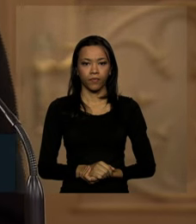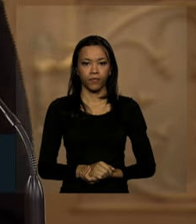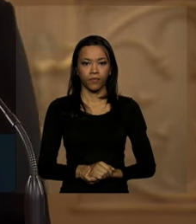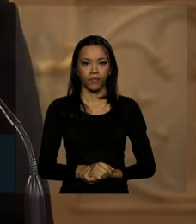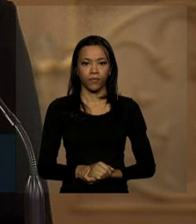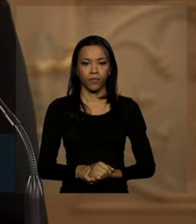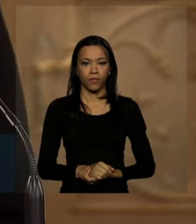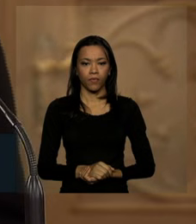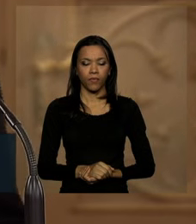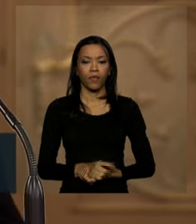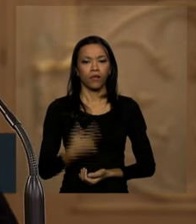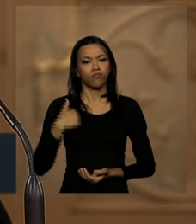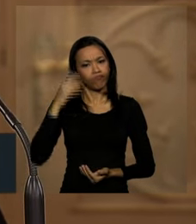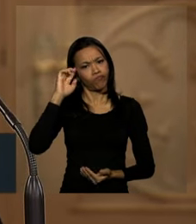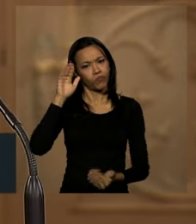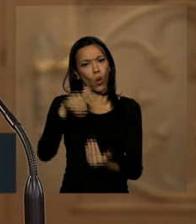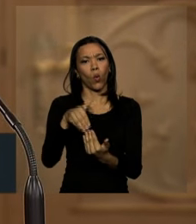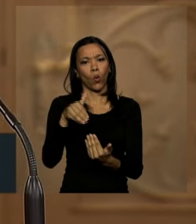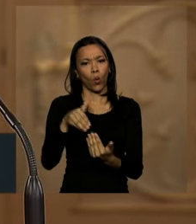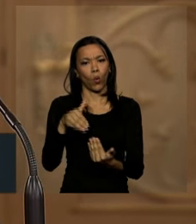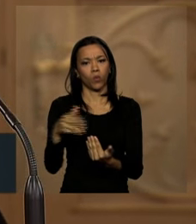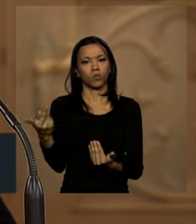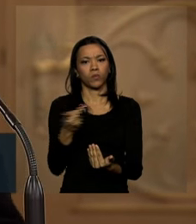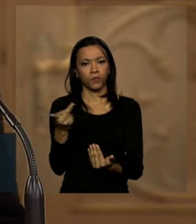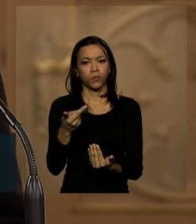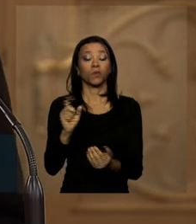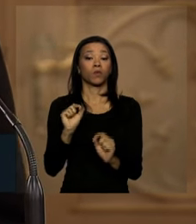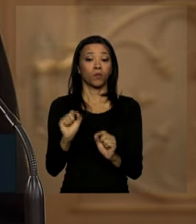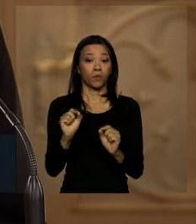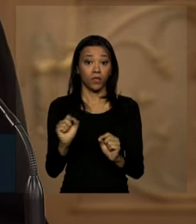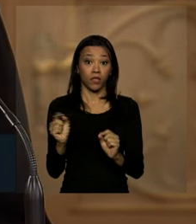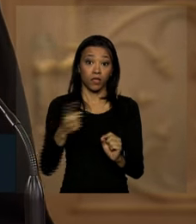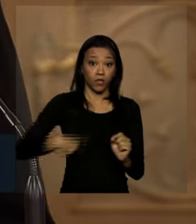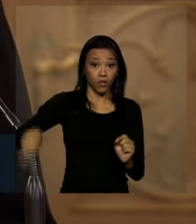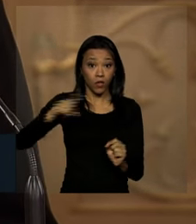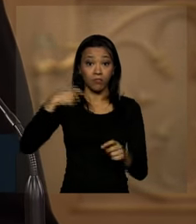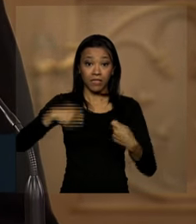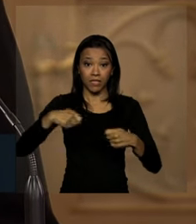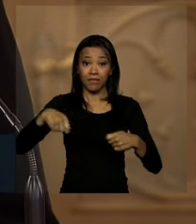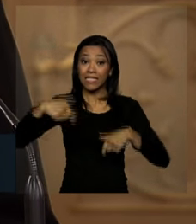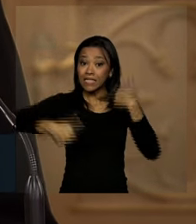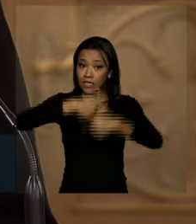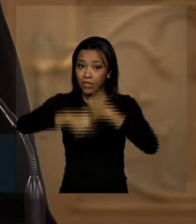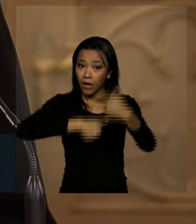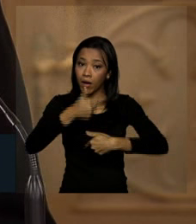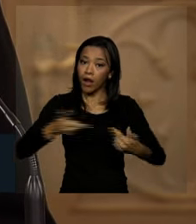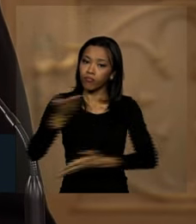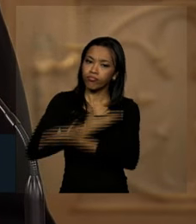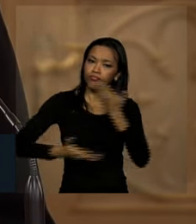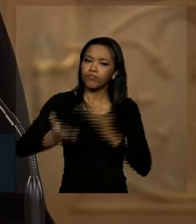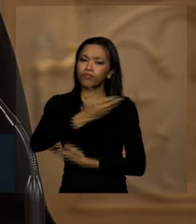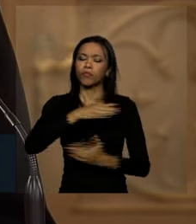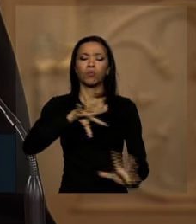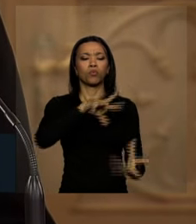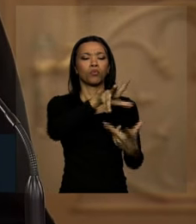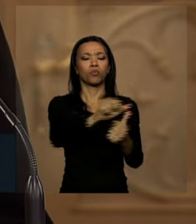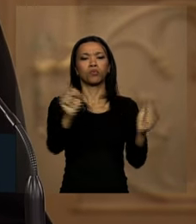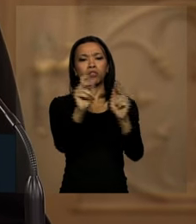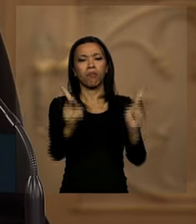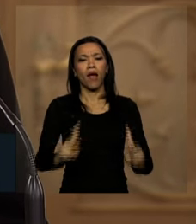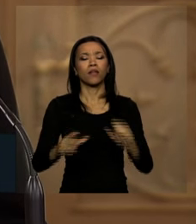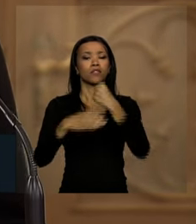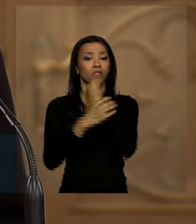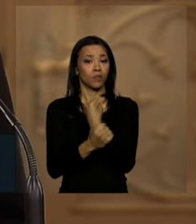thereof. Concordamos sobre a necessidade de trabalharmos juntos para a construção de um mundo de paz, segurança